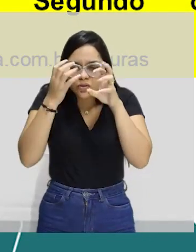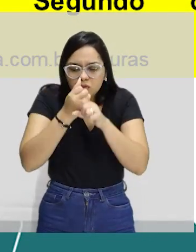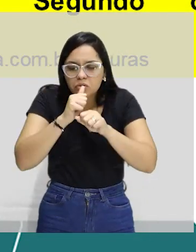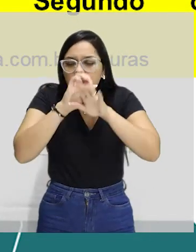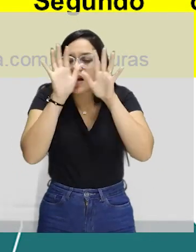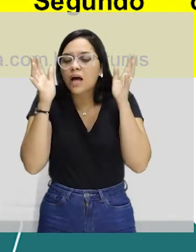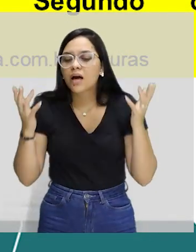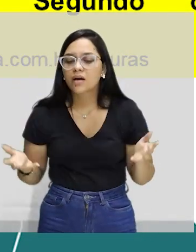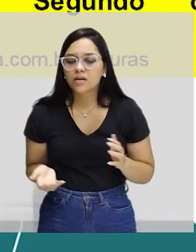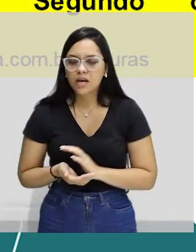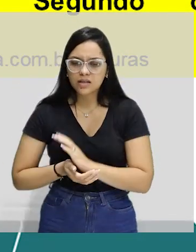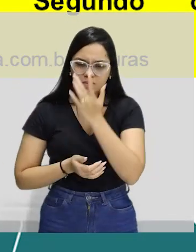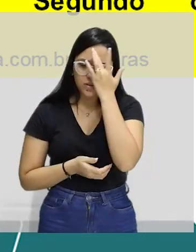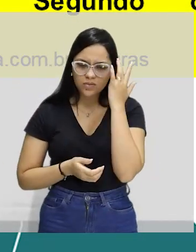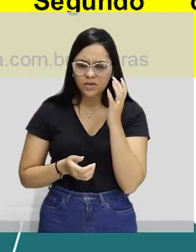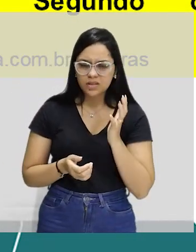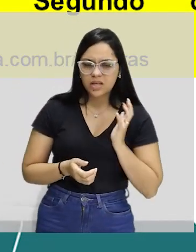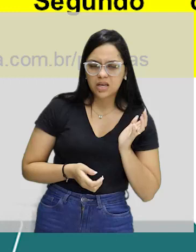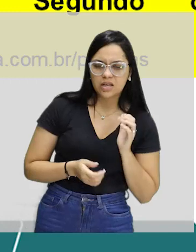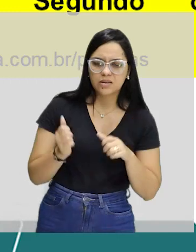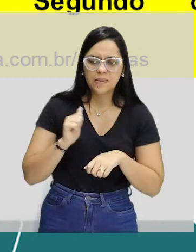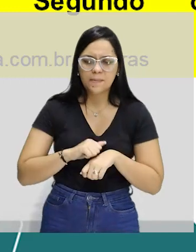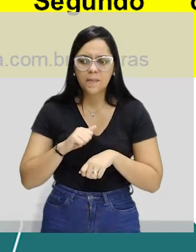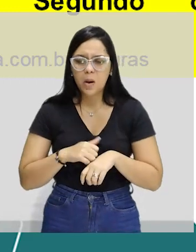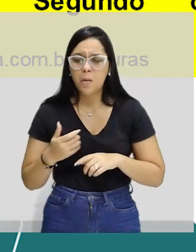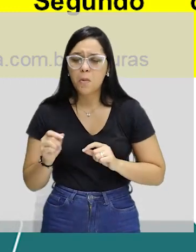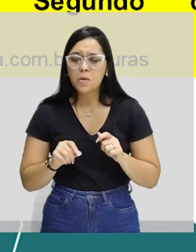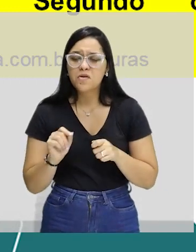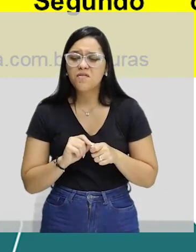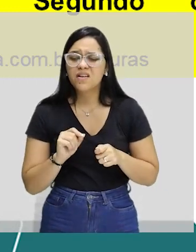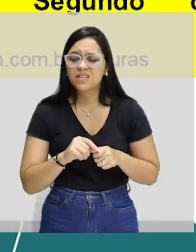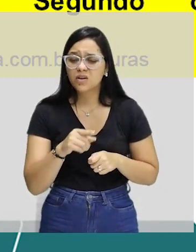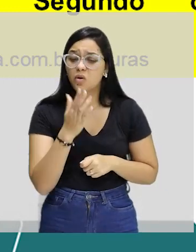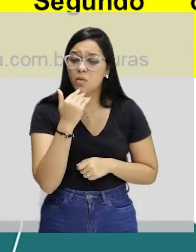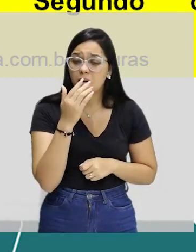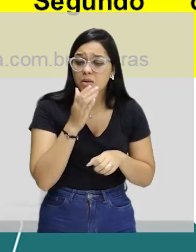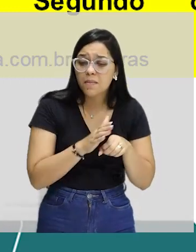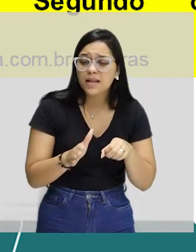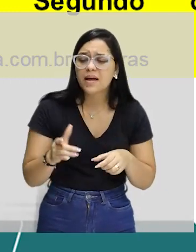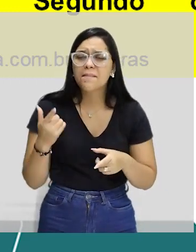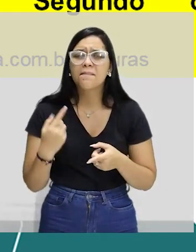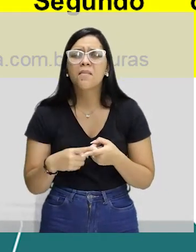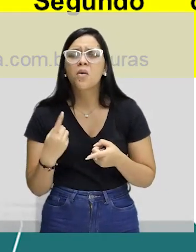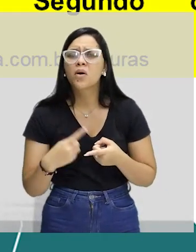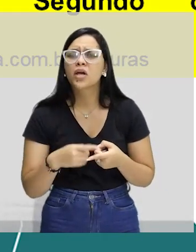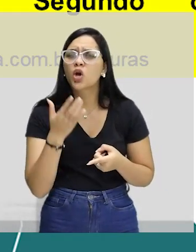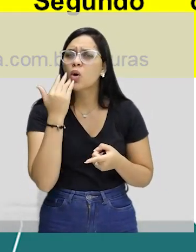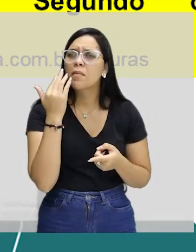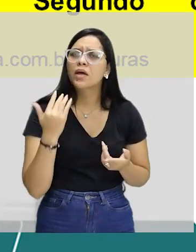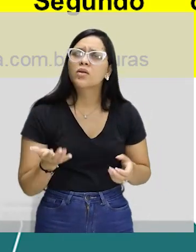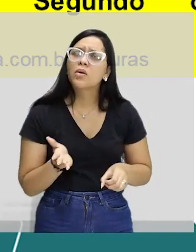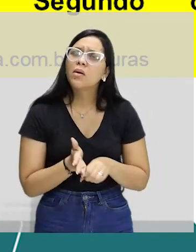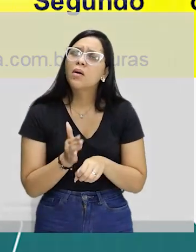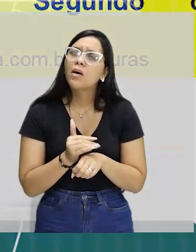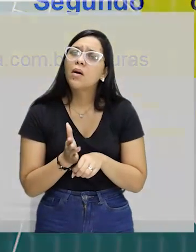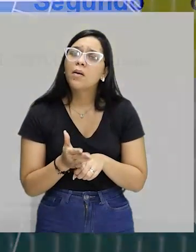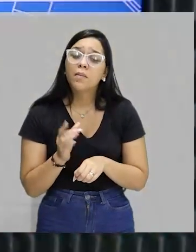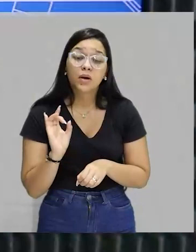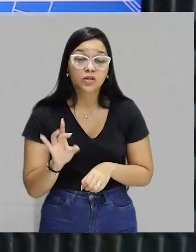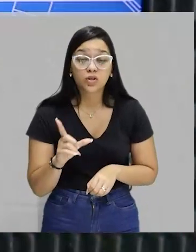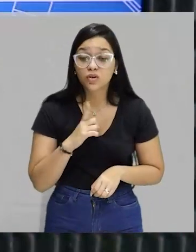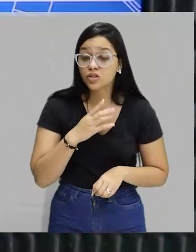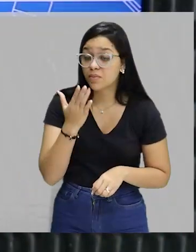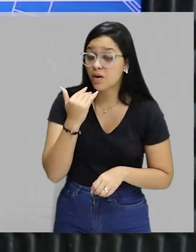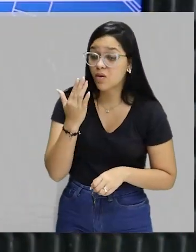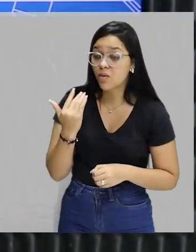claro? As pessoas parecem ricas ou pobres? O que eles estão fazendo? Comendo batata. Por que, que eles estão comendo batata? Porque era a única coisa que tinha